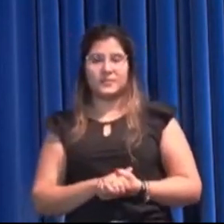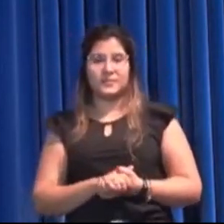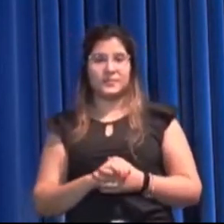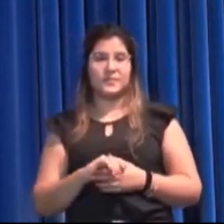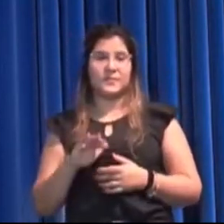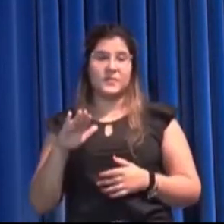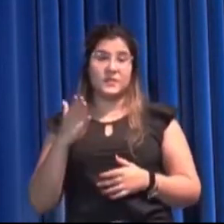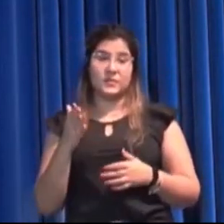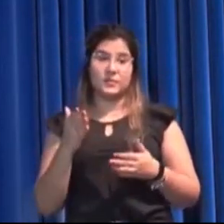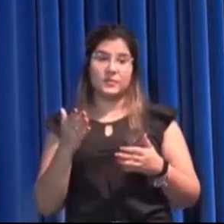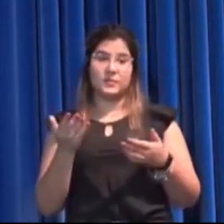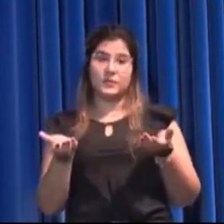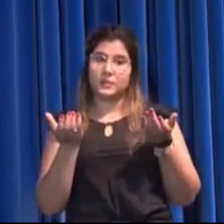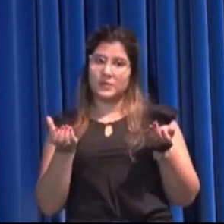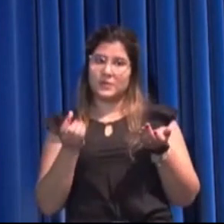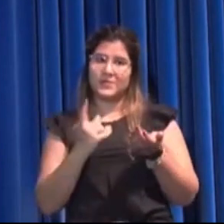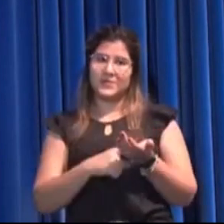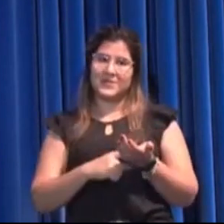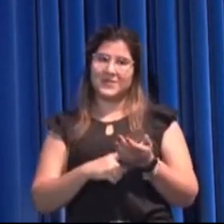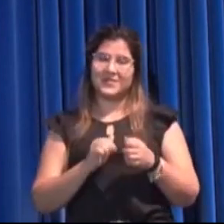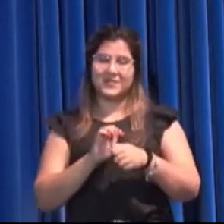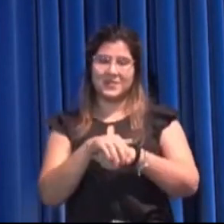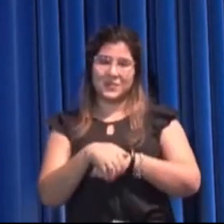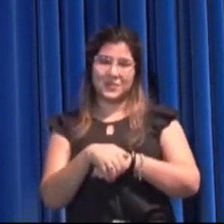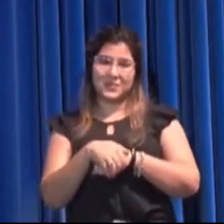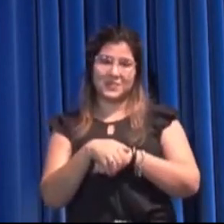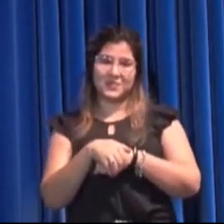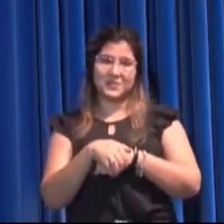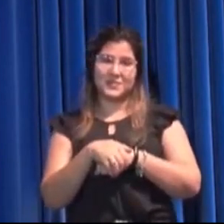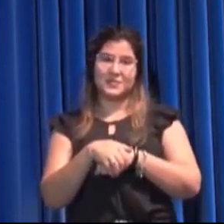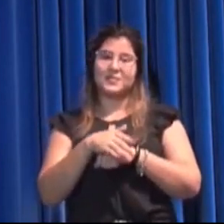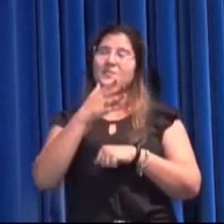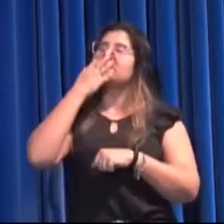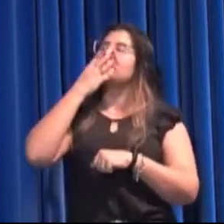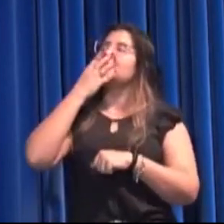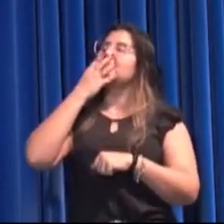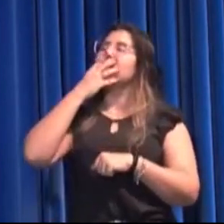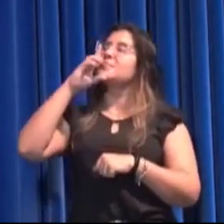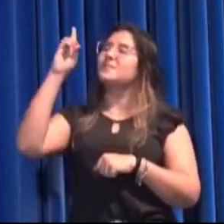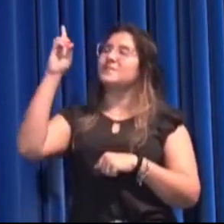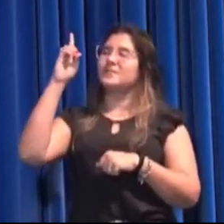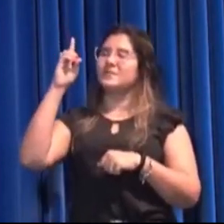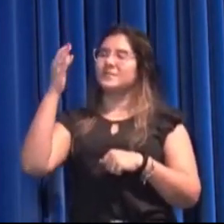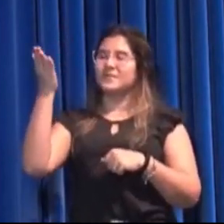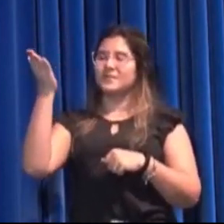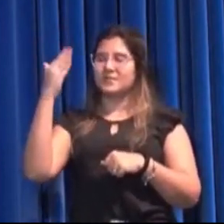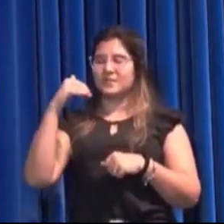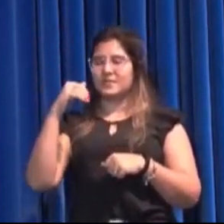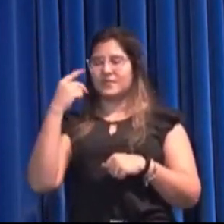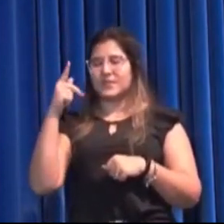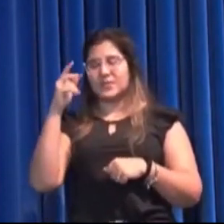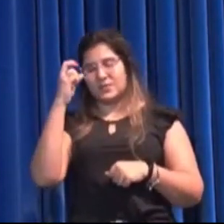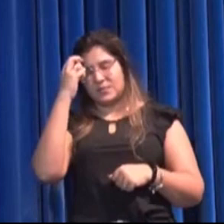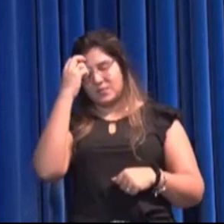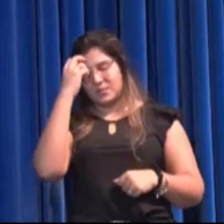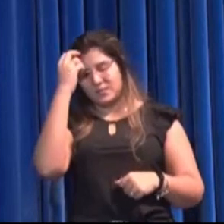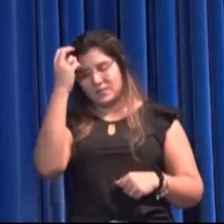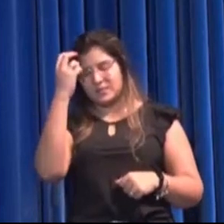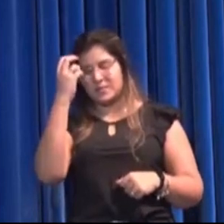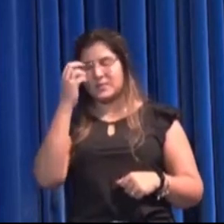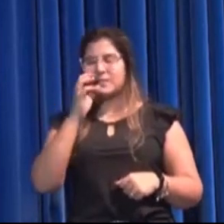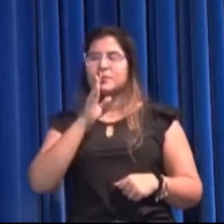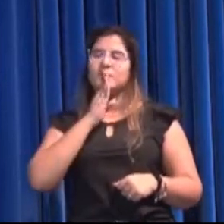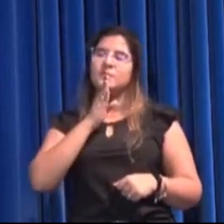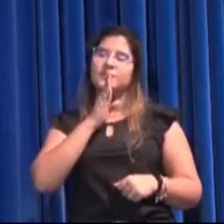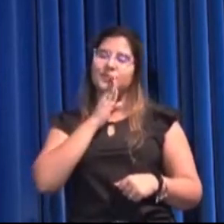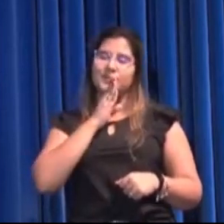Então nós queremos pedir nesta noite: Pai querido, vem com o teu conhecimento e com a tua